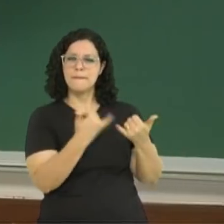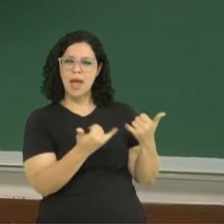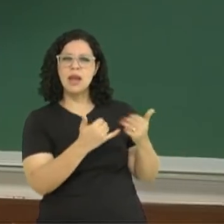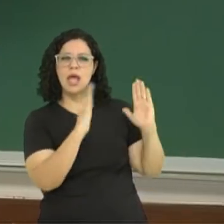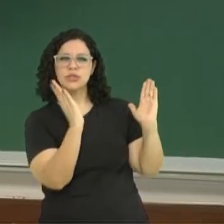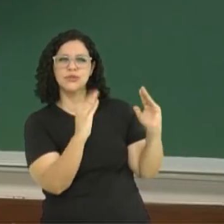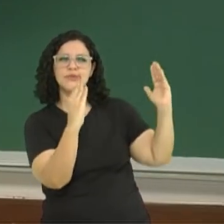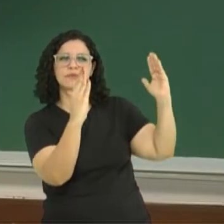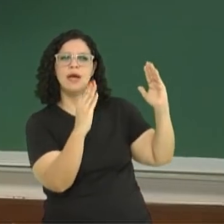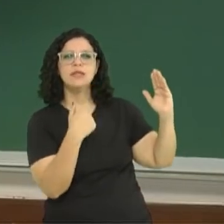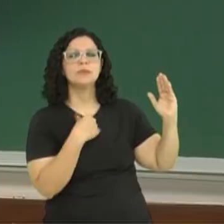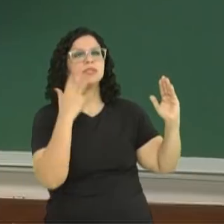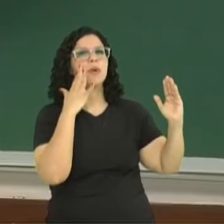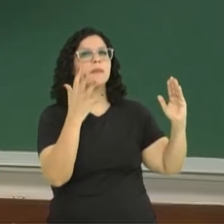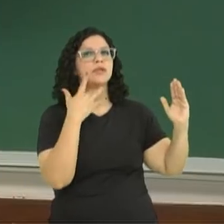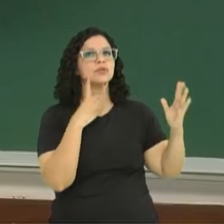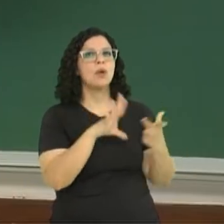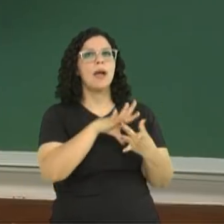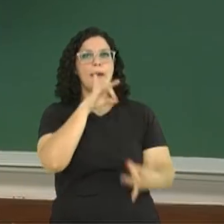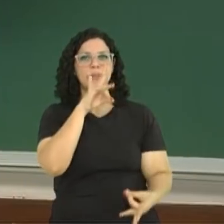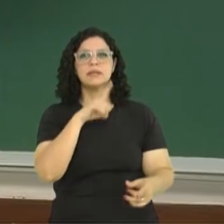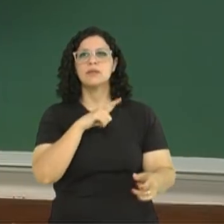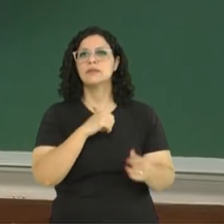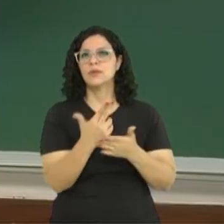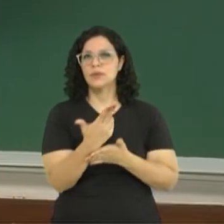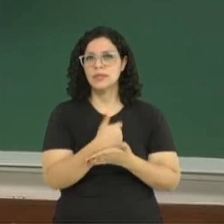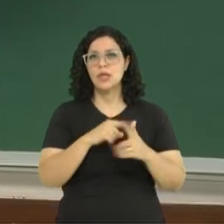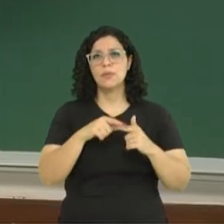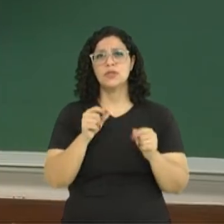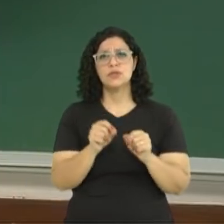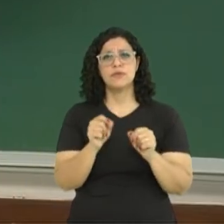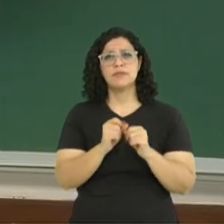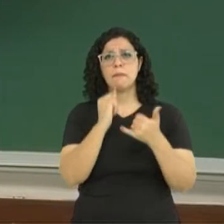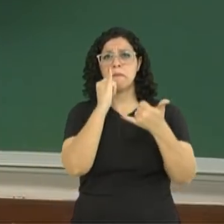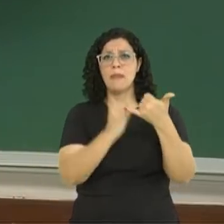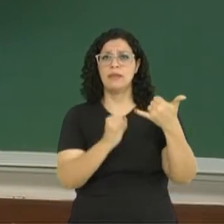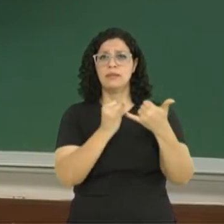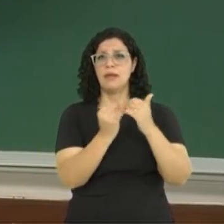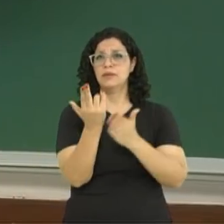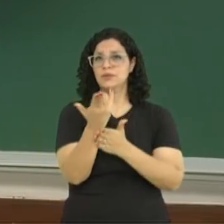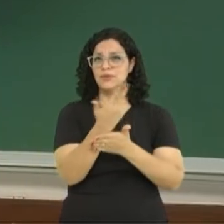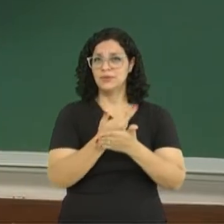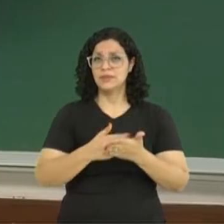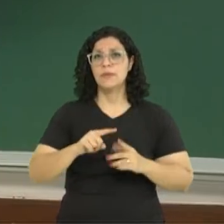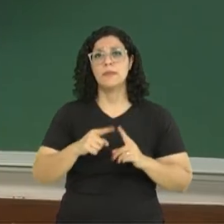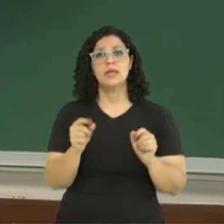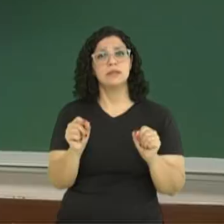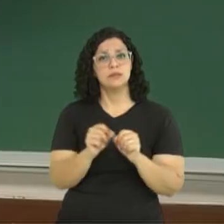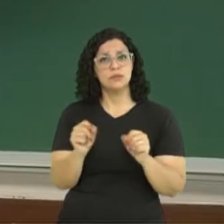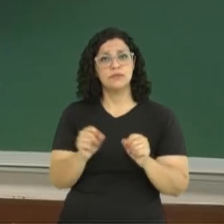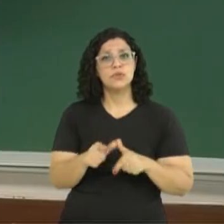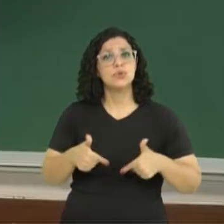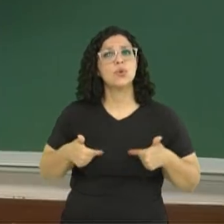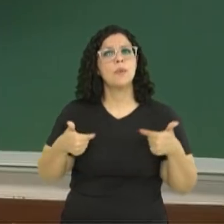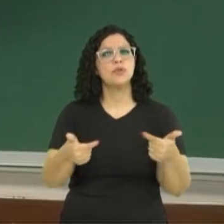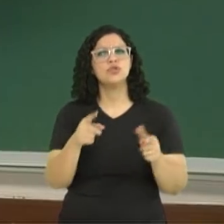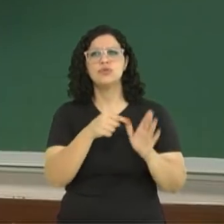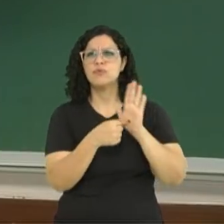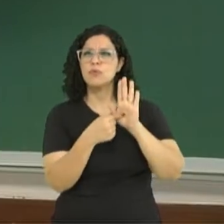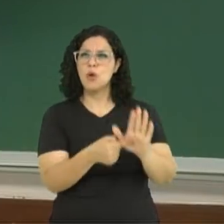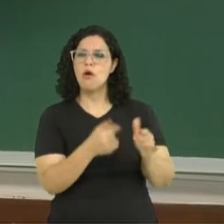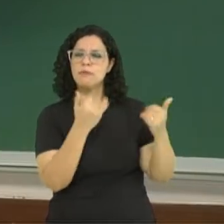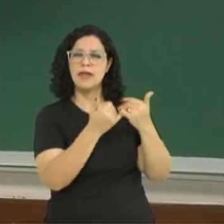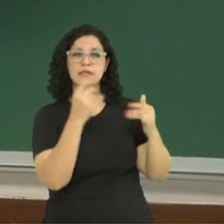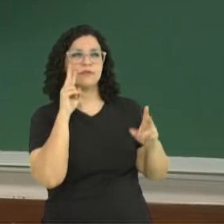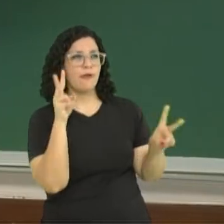lado que não aparece. Então, eu fiz uma abstração de uma figura, ou seja, eu coloquei uma meia figura, mas eu coloquei a intenção de que fosse